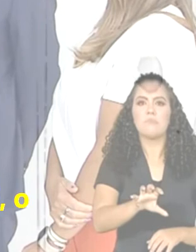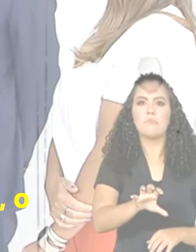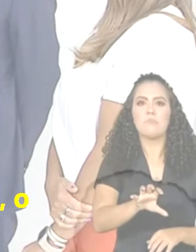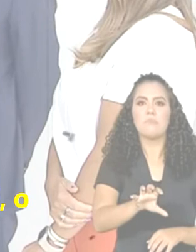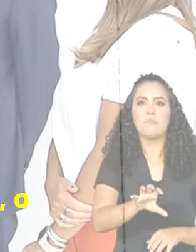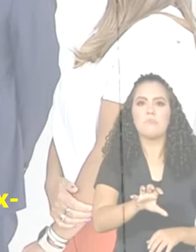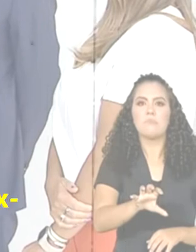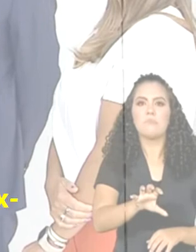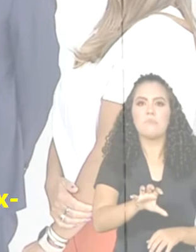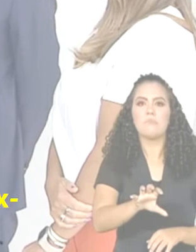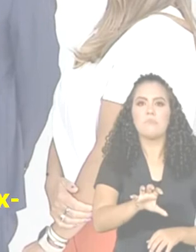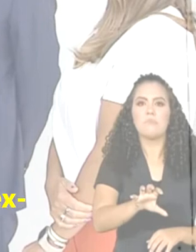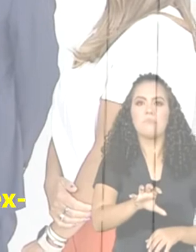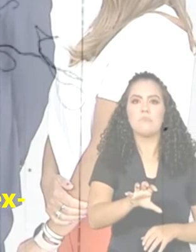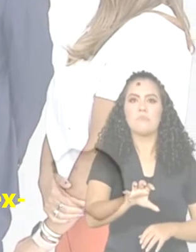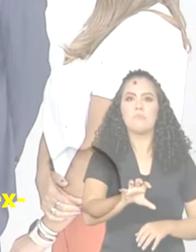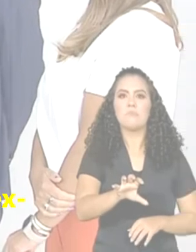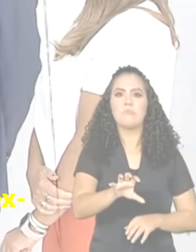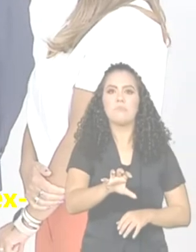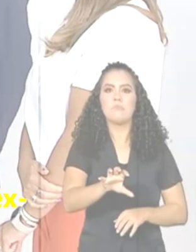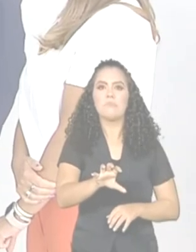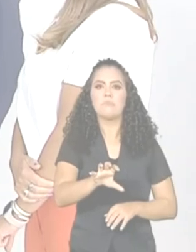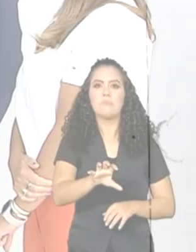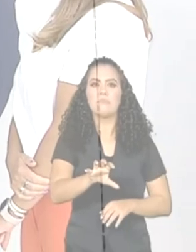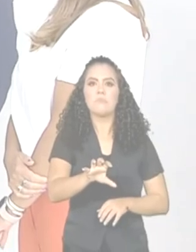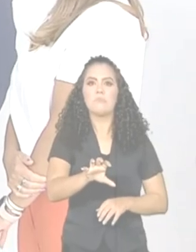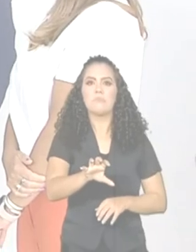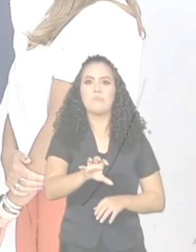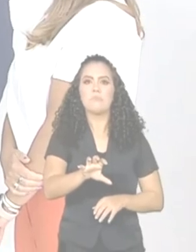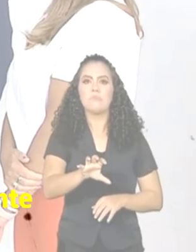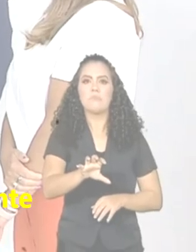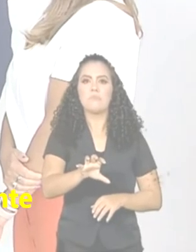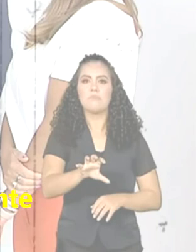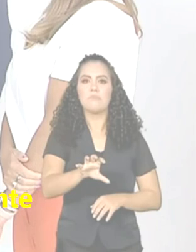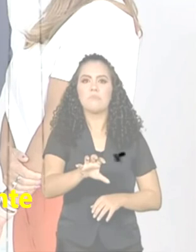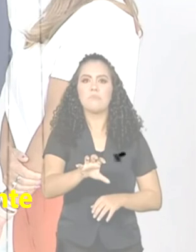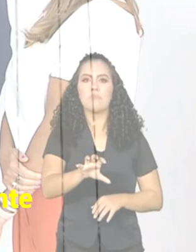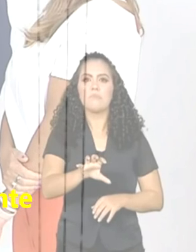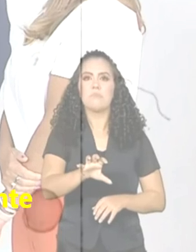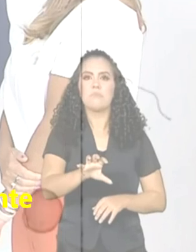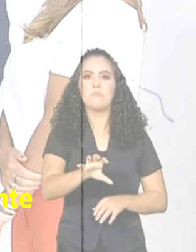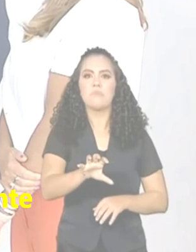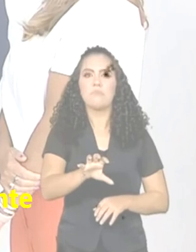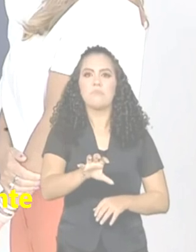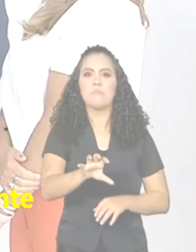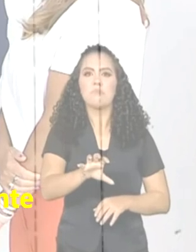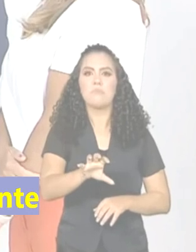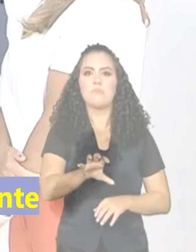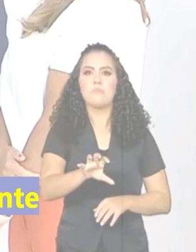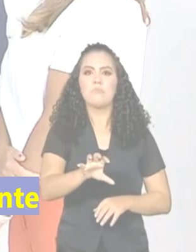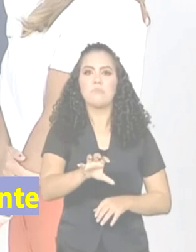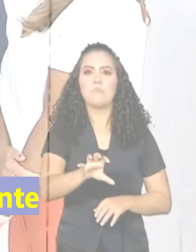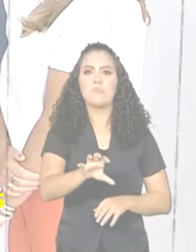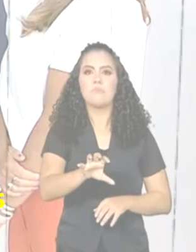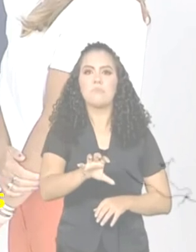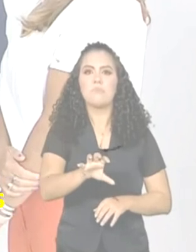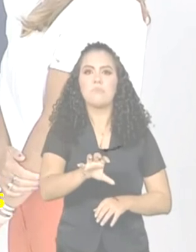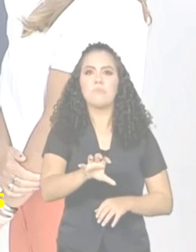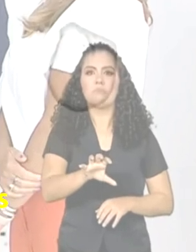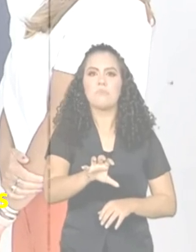Tribunal Superior Eleitoral nas eleições de 2010, a primeira em que vigorou a lei da ficha limpa. Quando